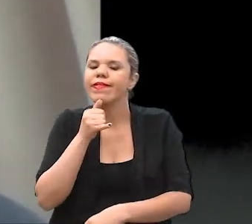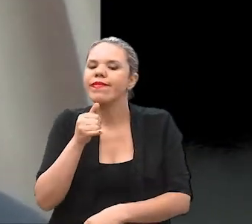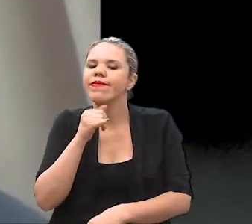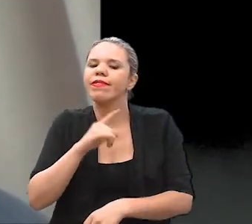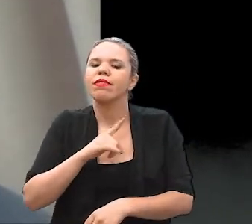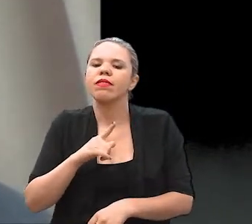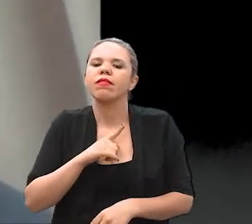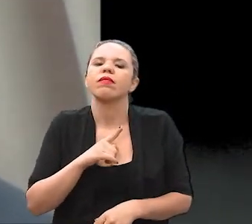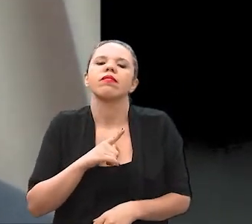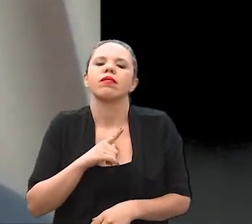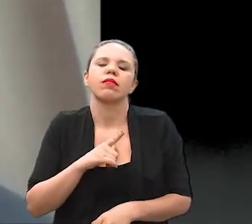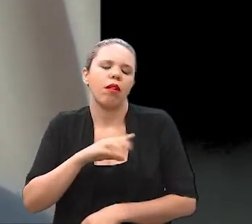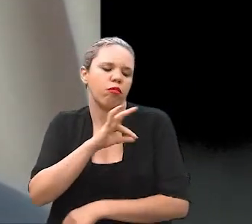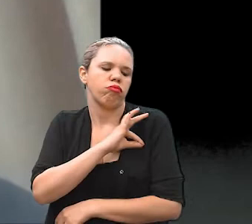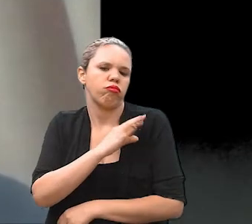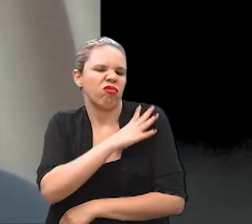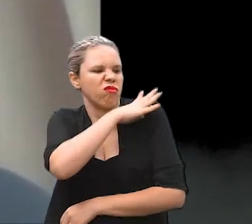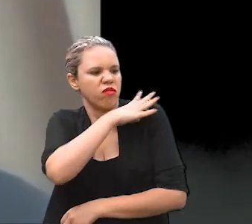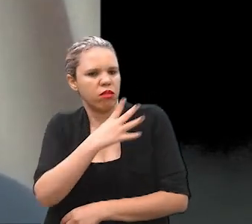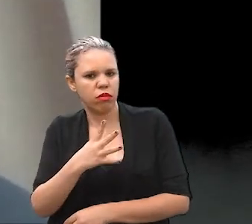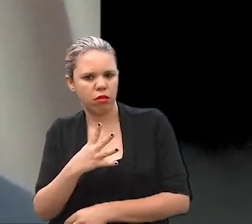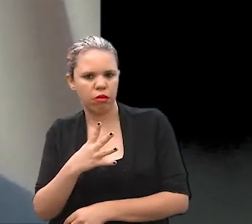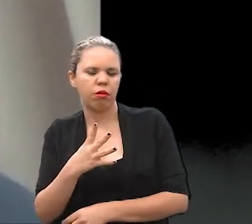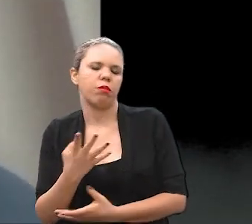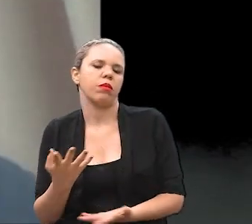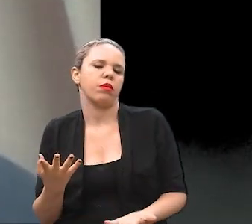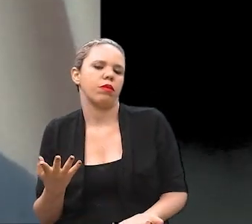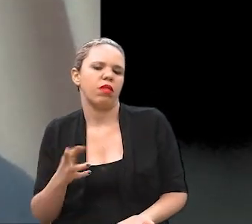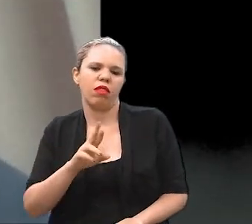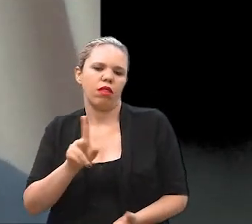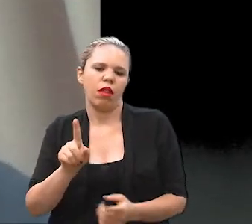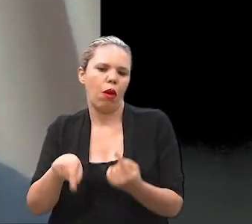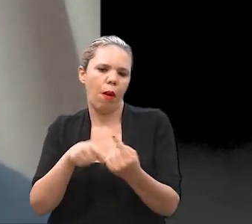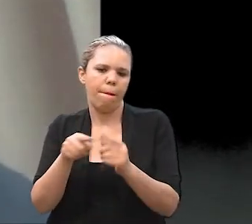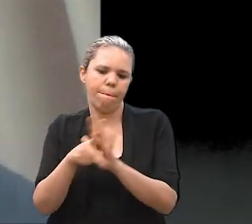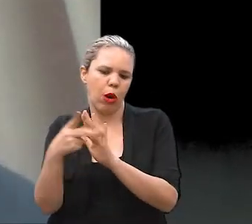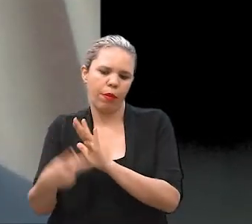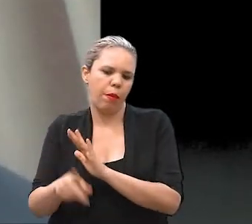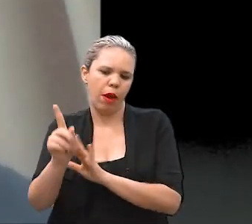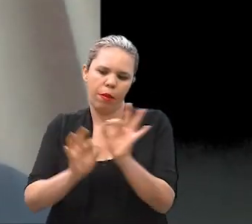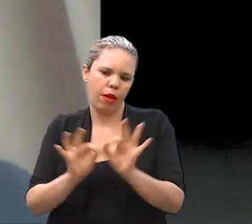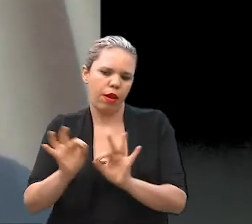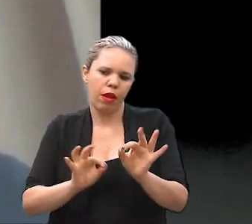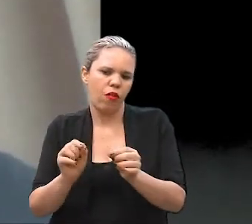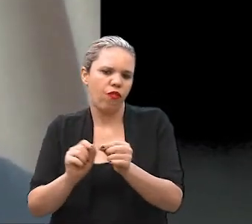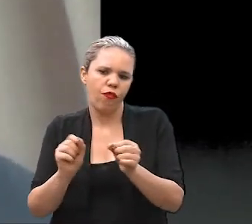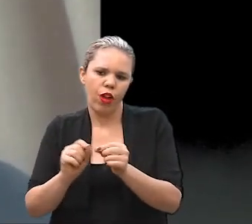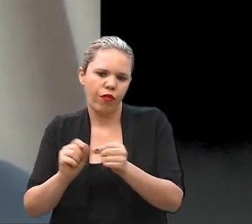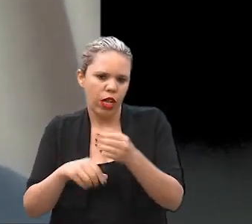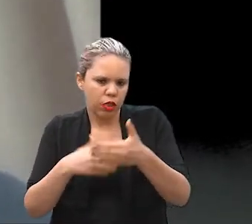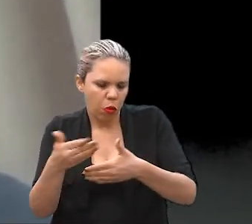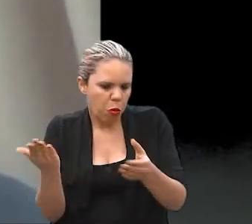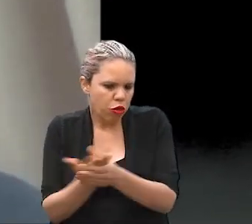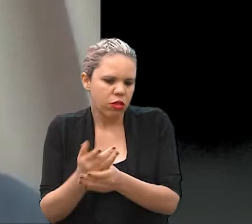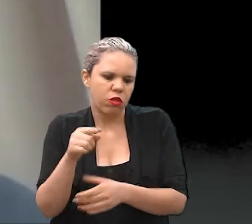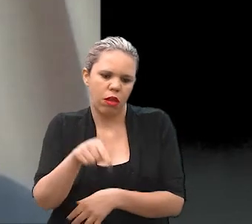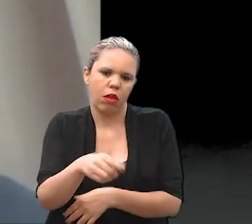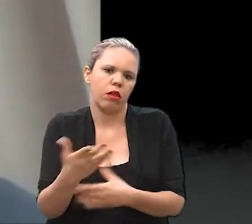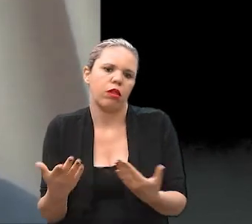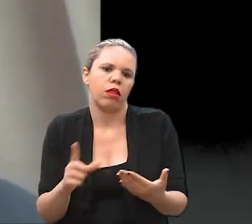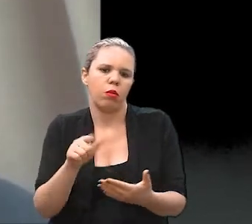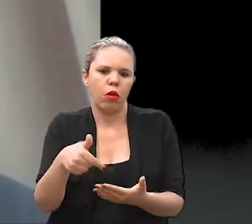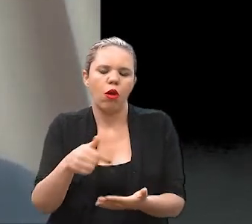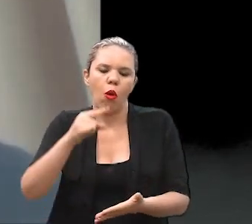tem delegados e delegacias não especializadas, não preparadas, que faz o processo lá,